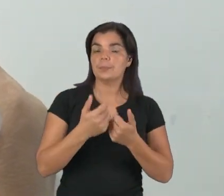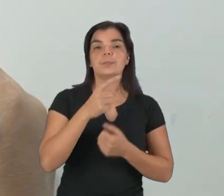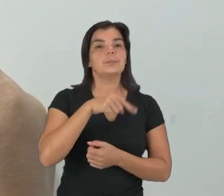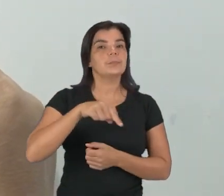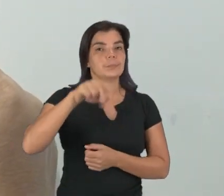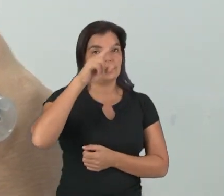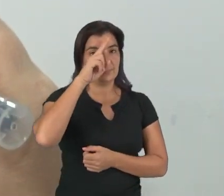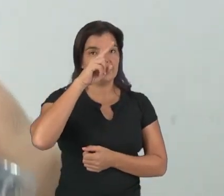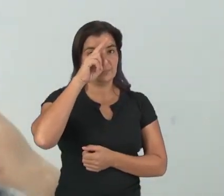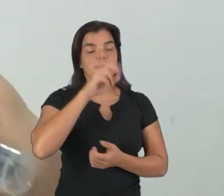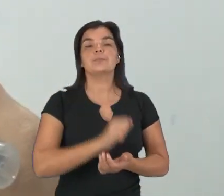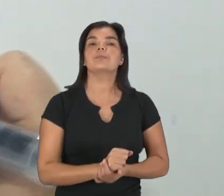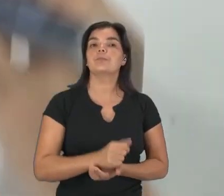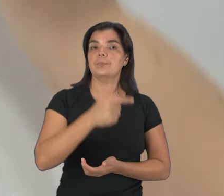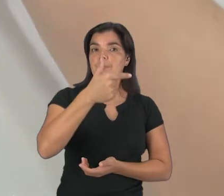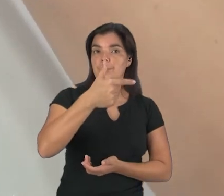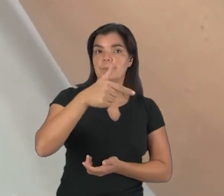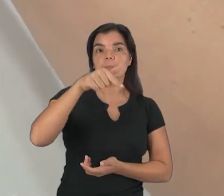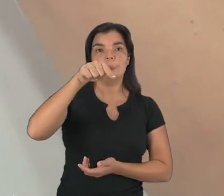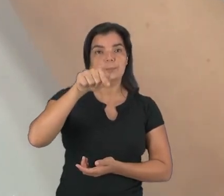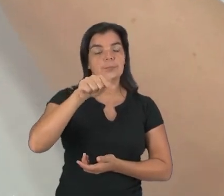você lembra? 27.